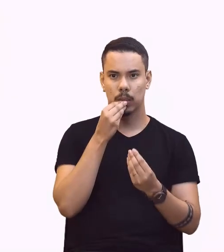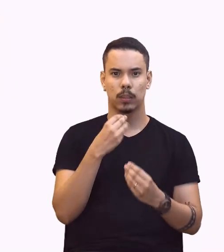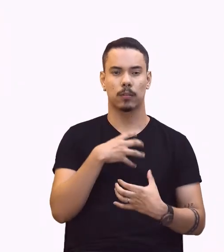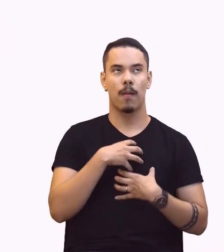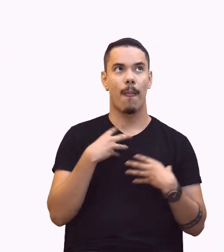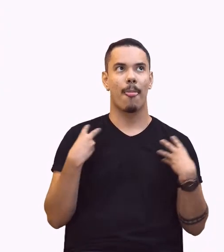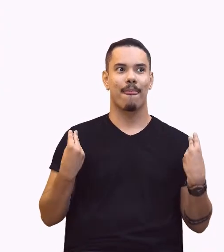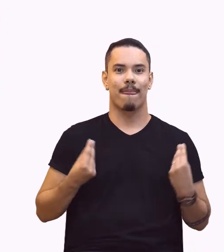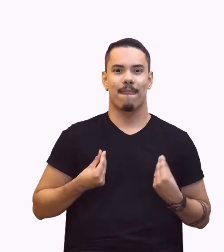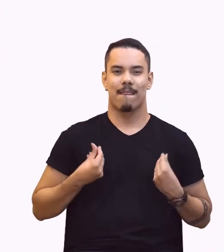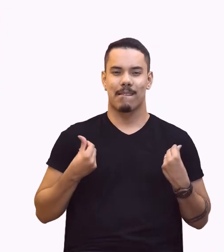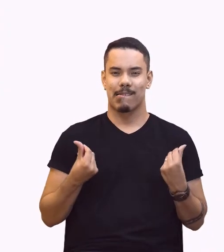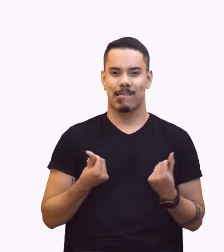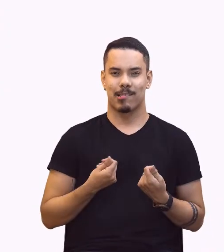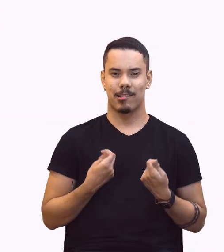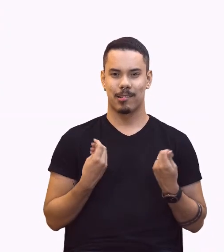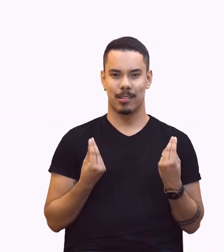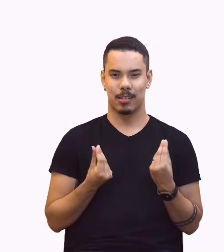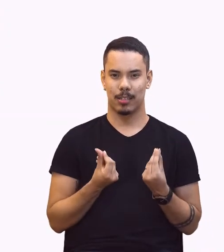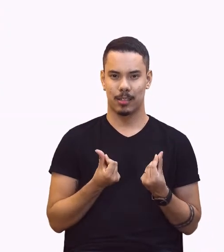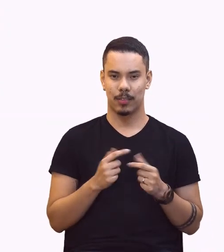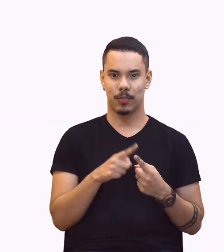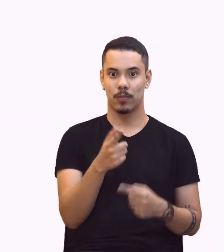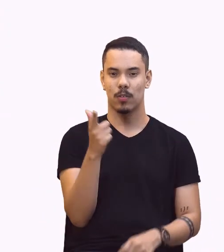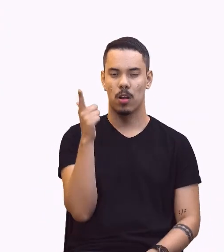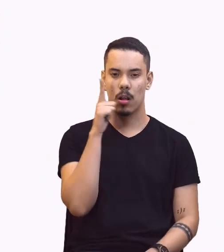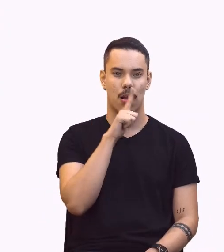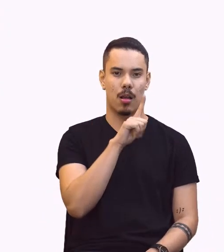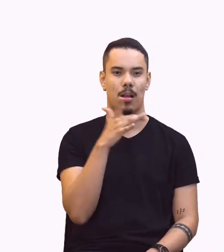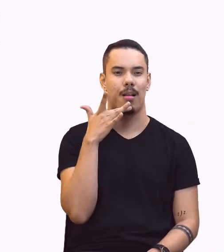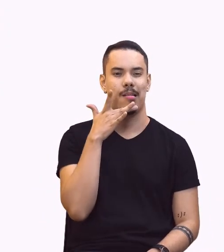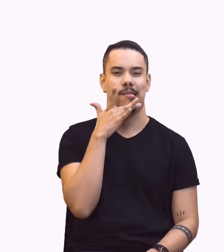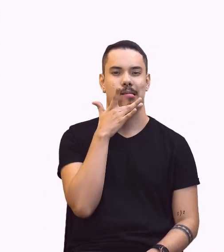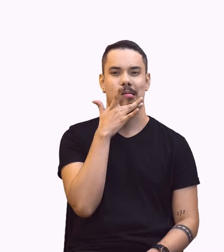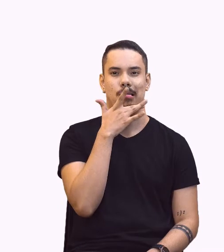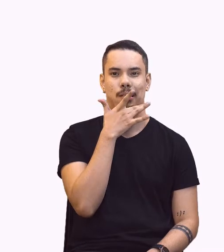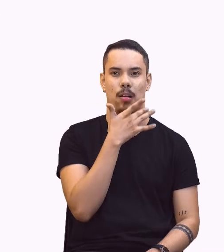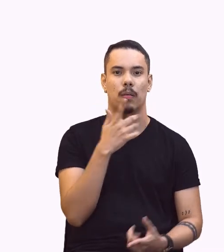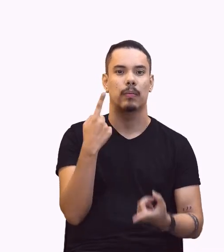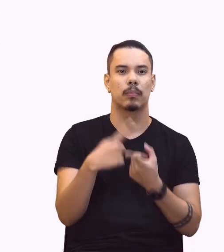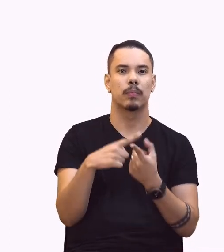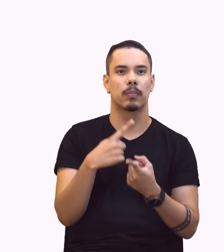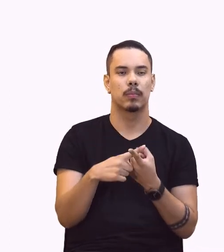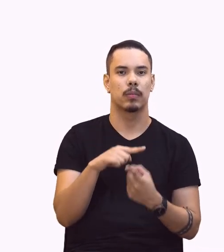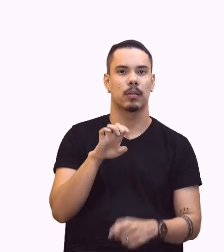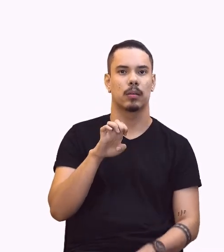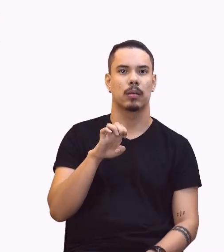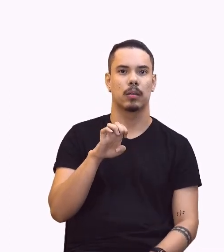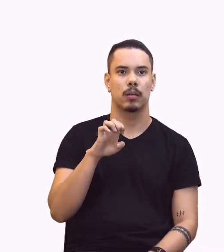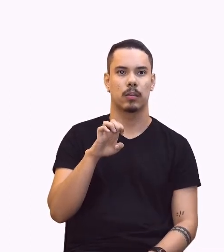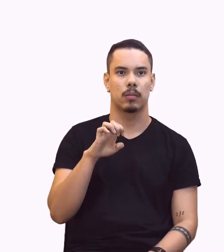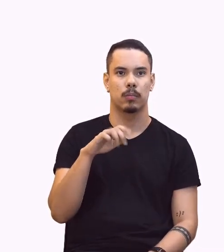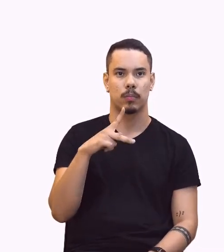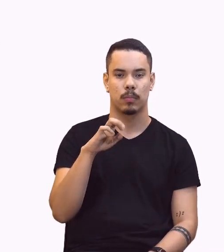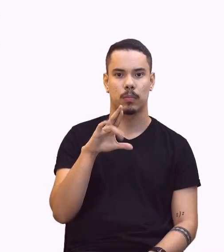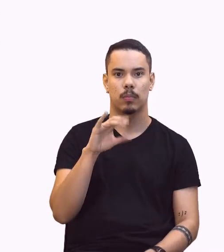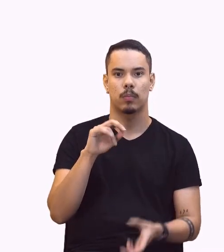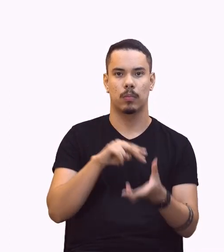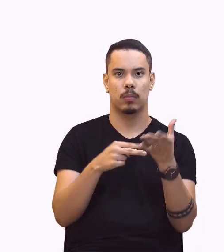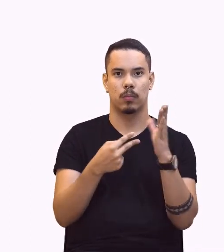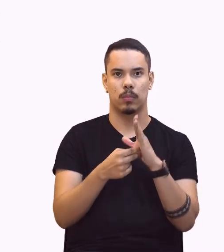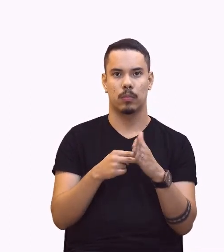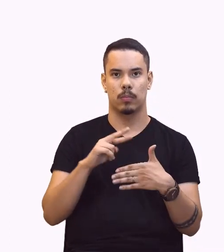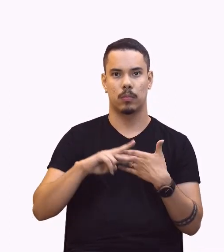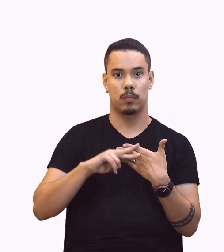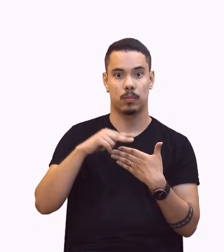sensação agradável. Porque Epícoro queria dizer que os efeitos secundários nada